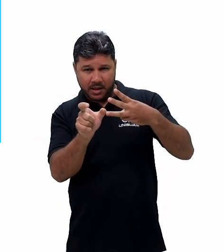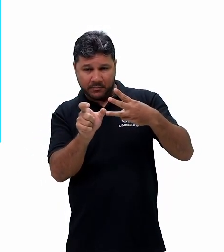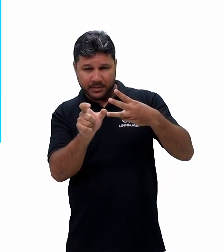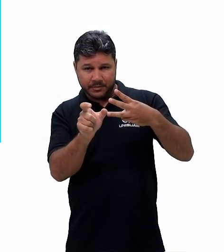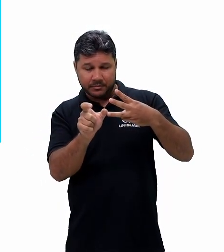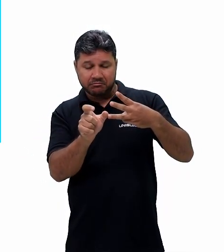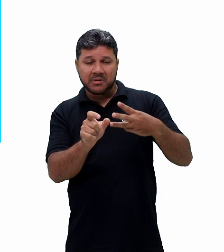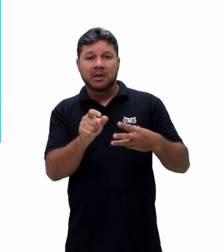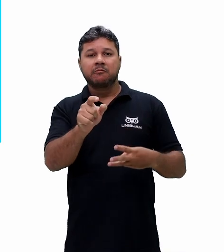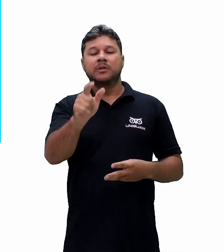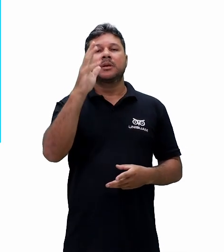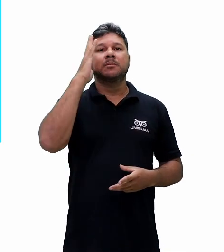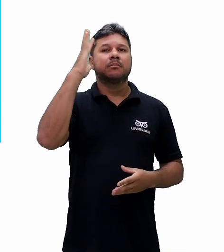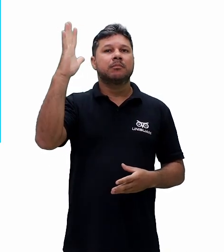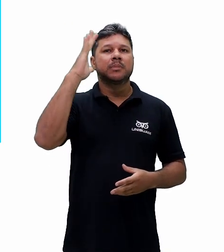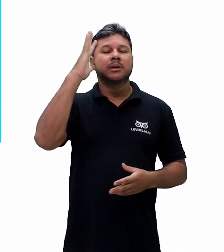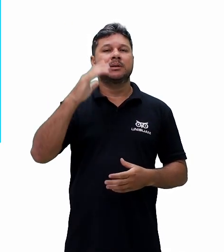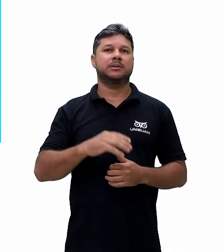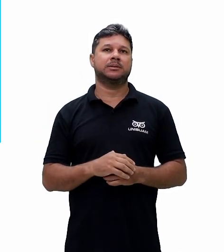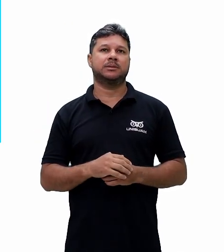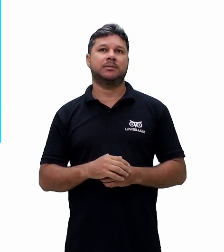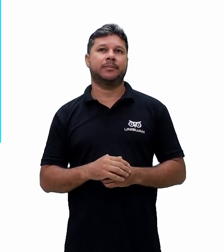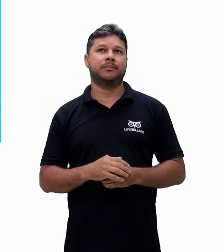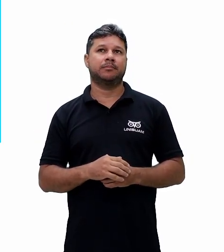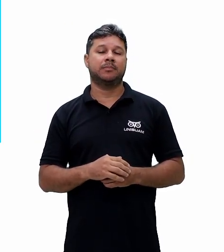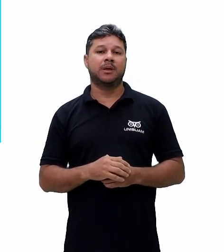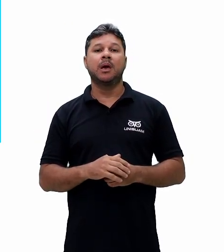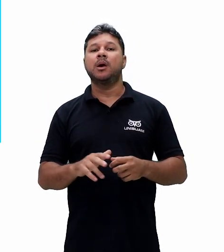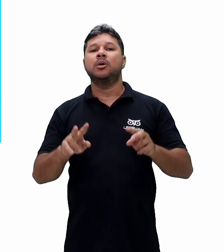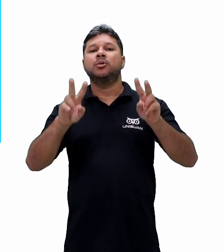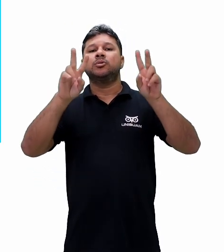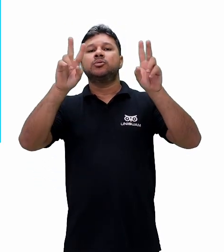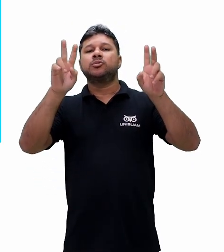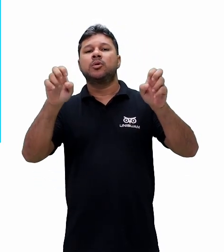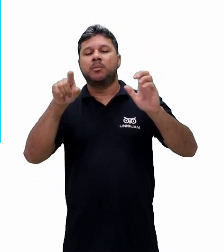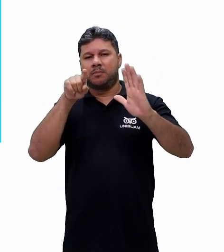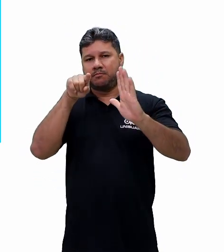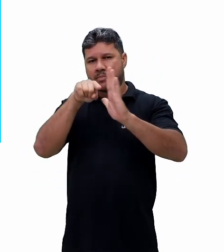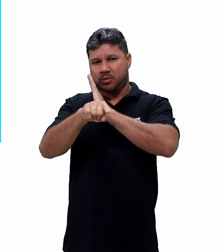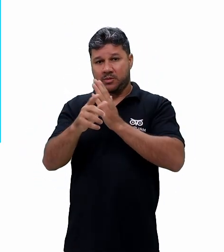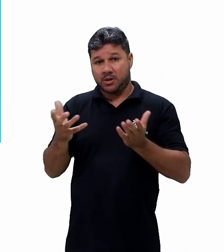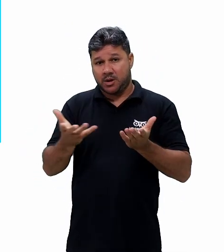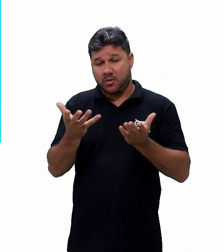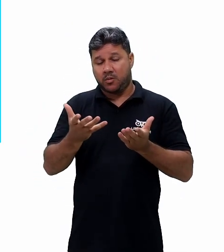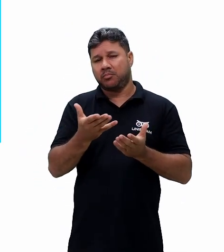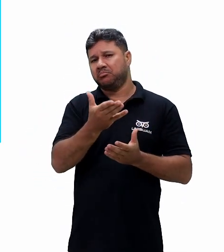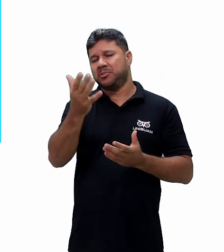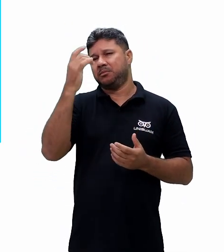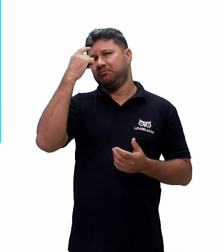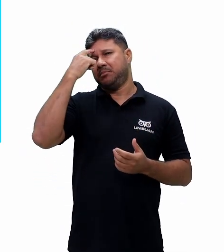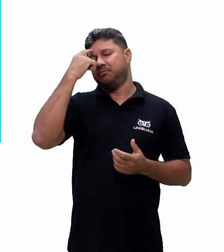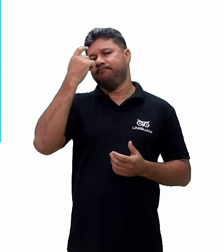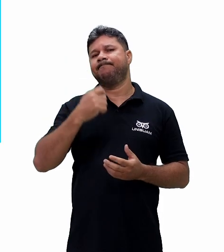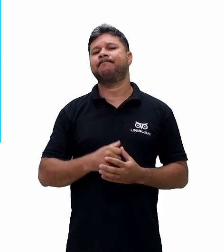Qual é a reflexão que vocês fazem referente a esse questionamento?